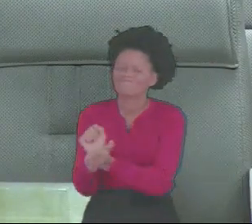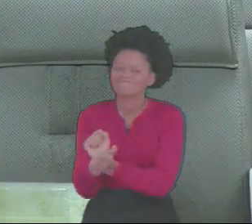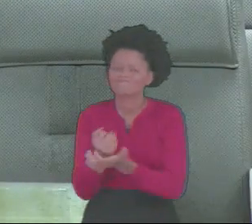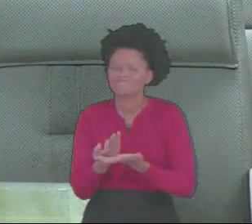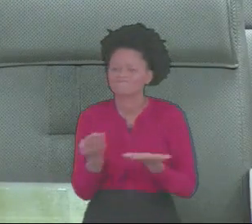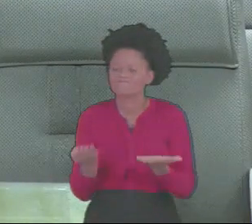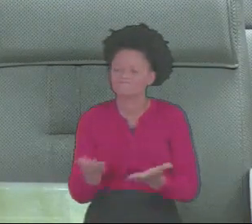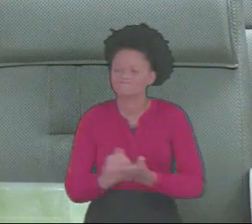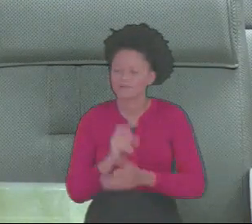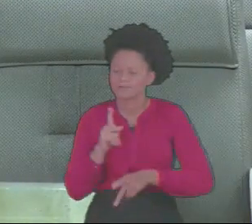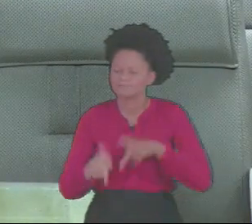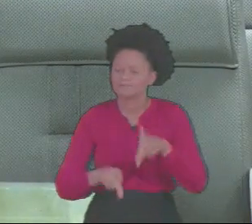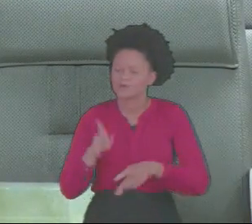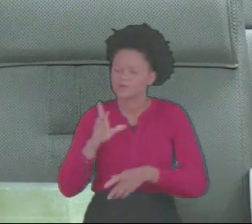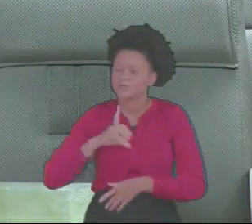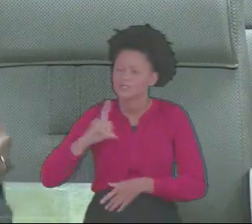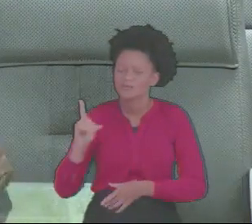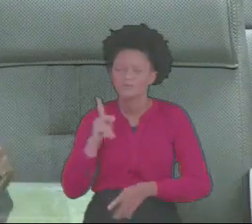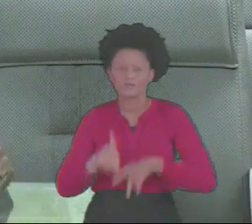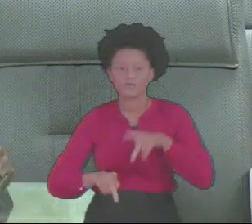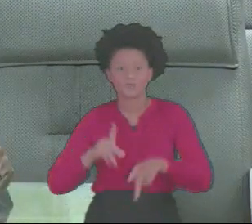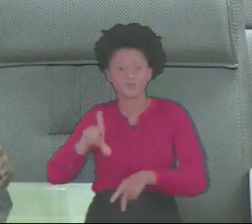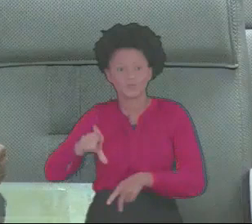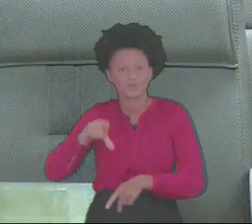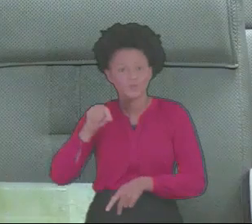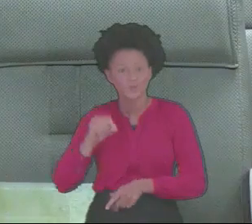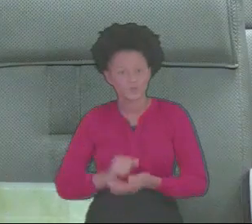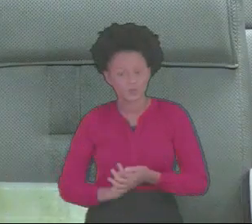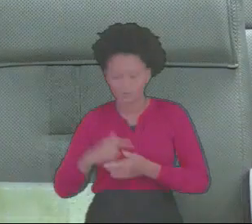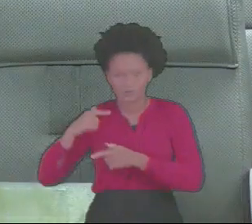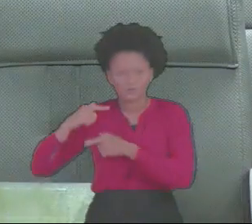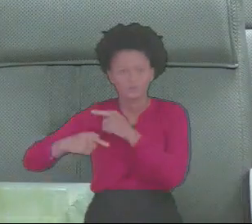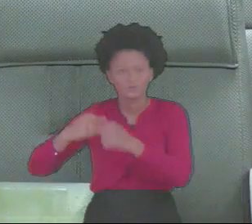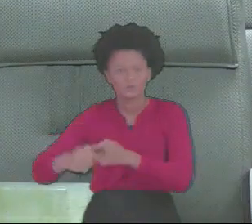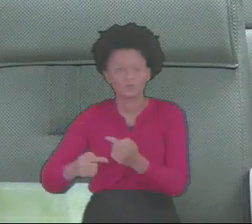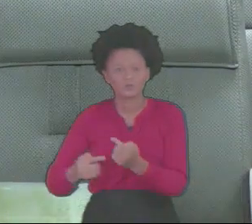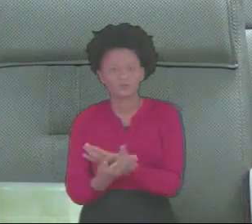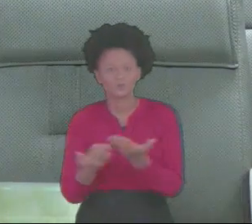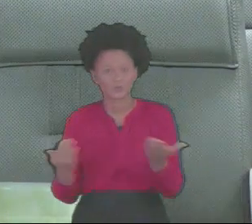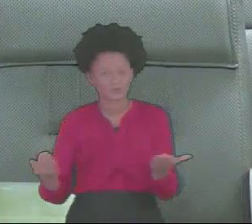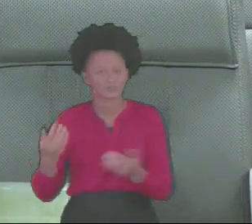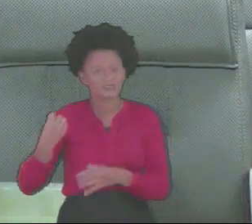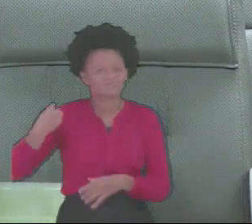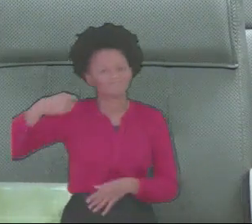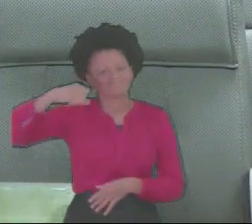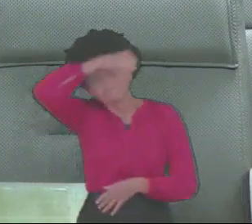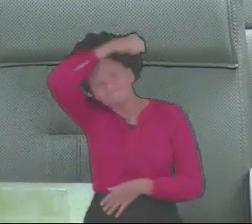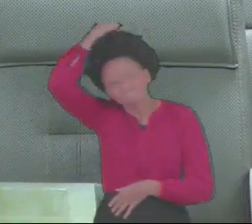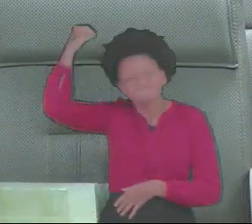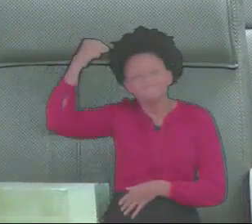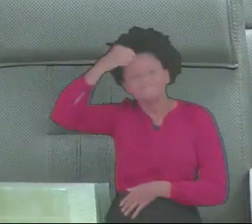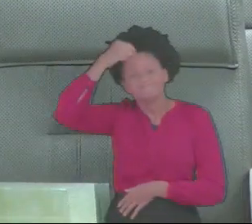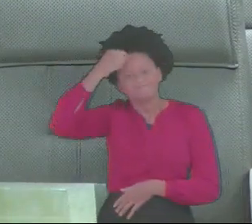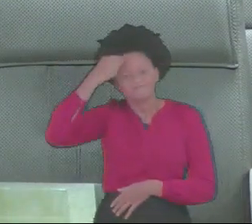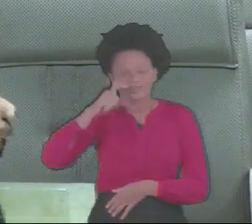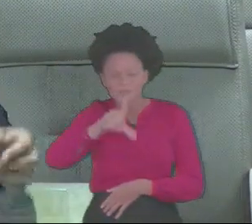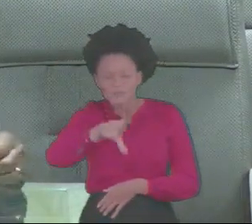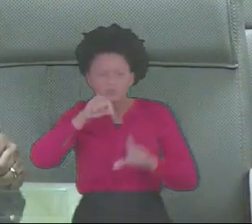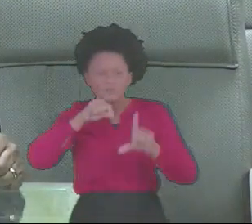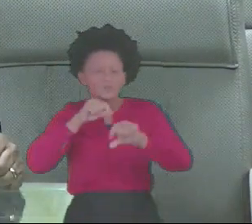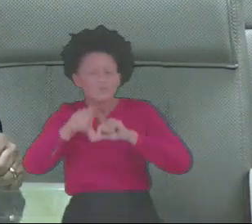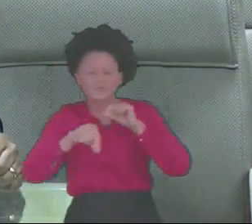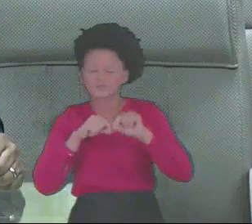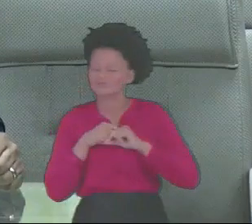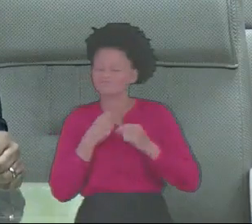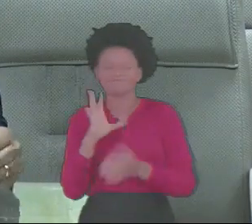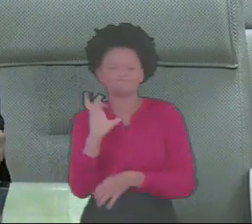o povo de Deus povo escolhido uma geração santa Eleita querida